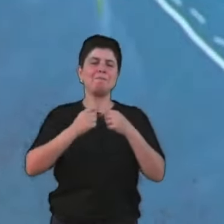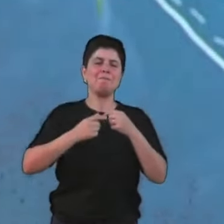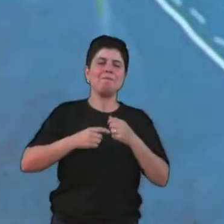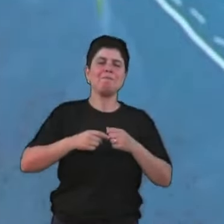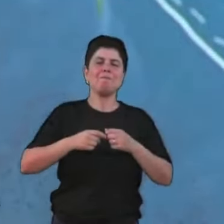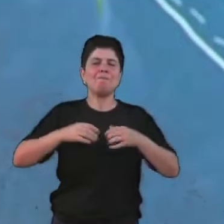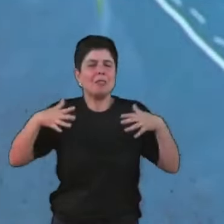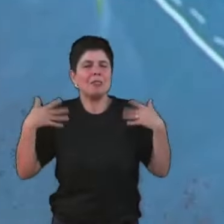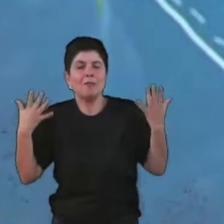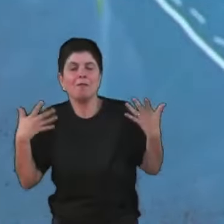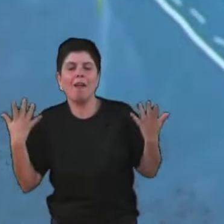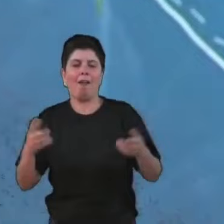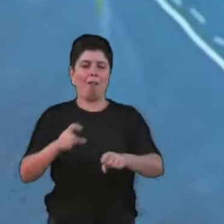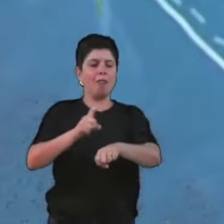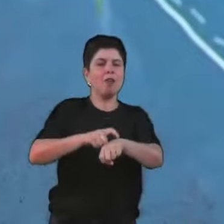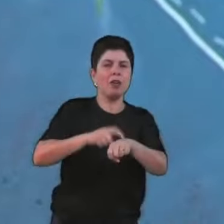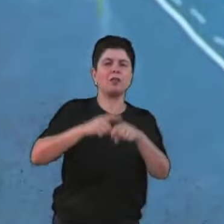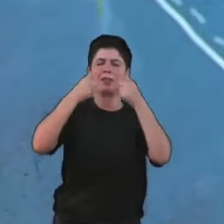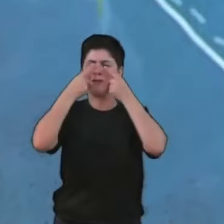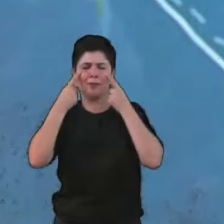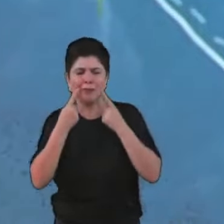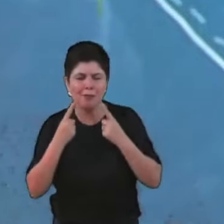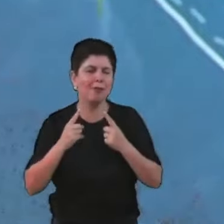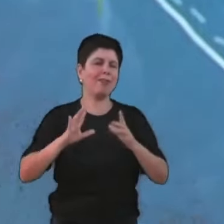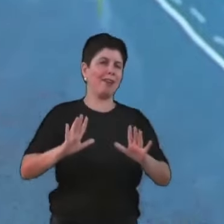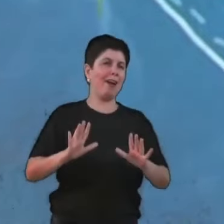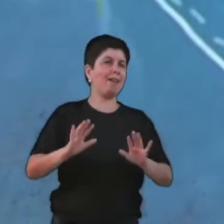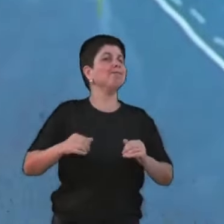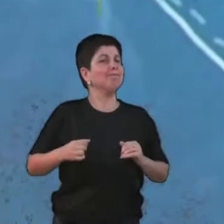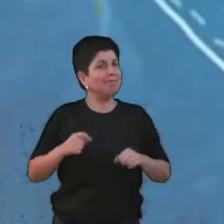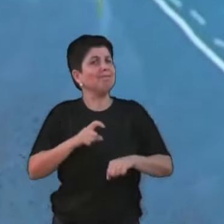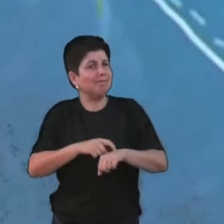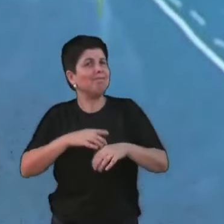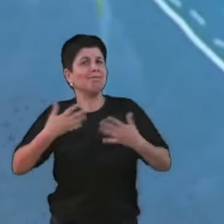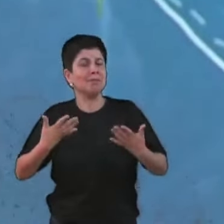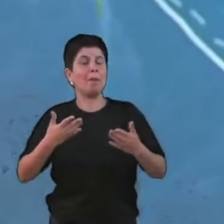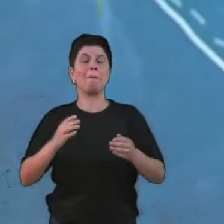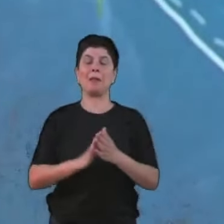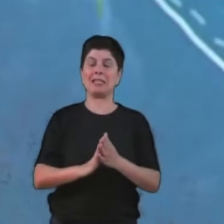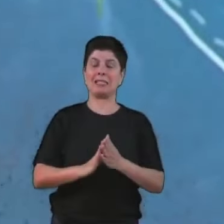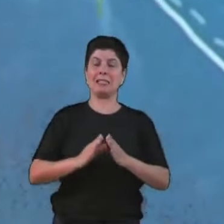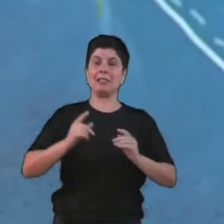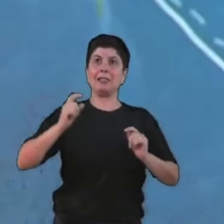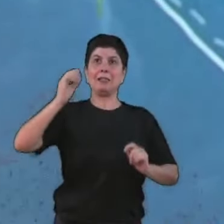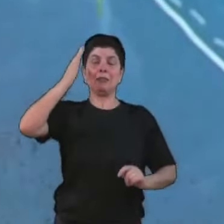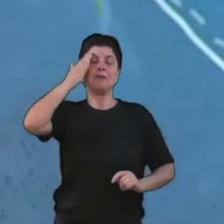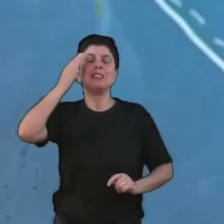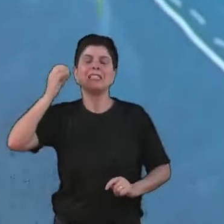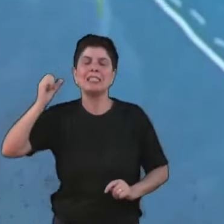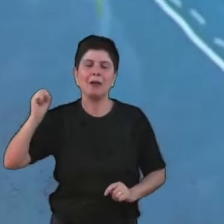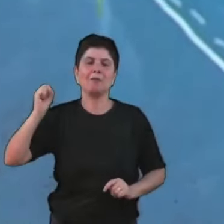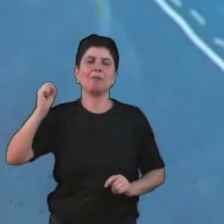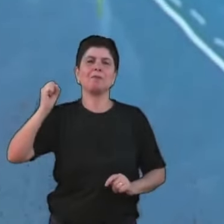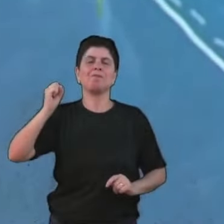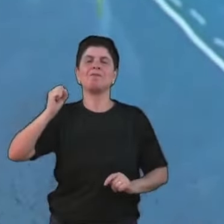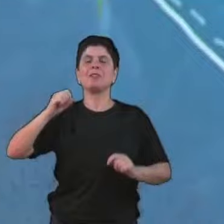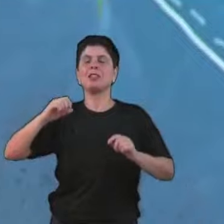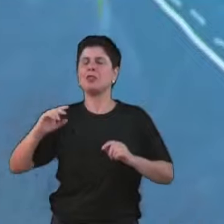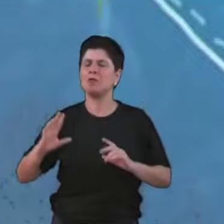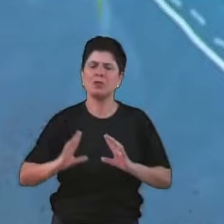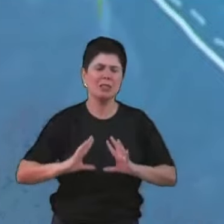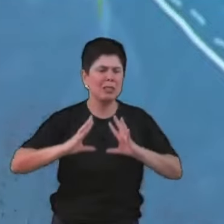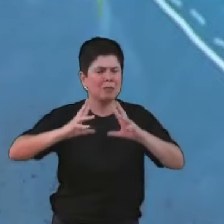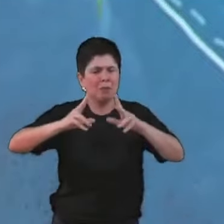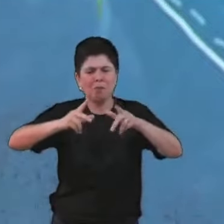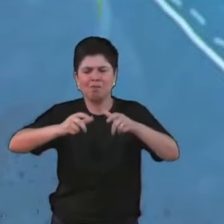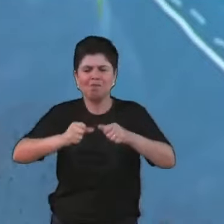se prostrar, mas seu coração está em festa, porque você sabe que você pode todas as coisas naquele que te fortalece. É essa alegria que